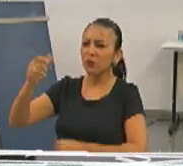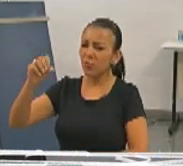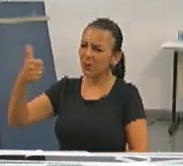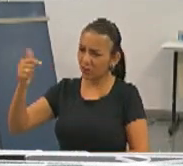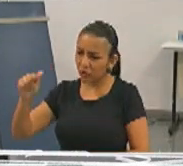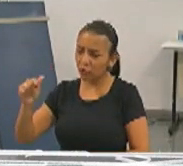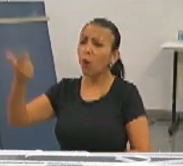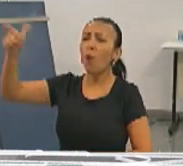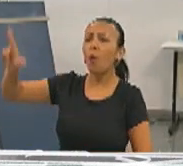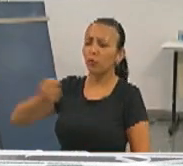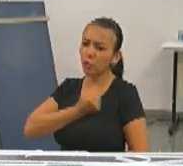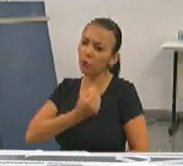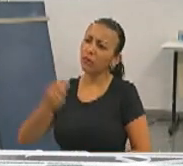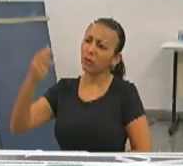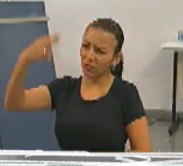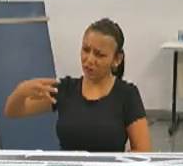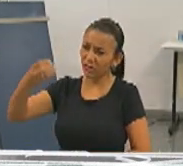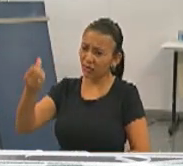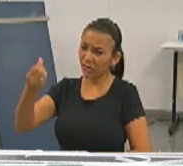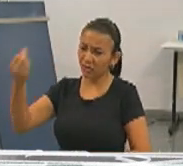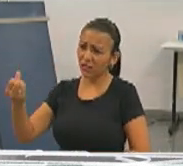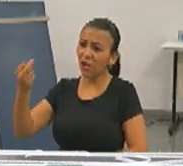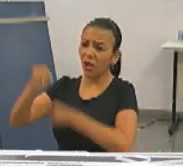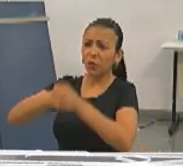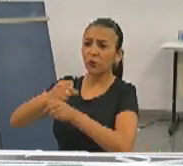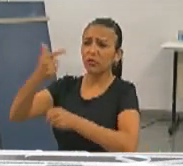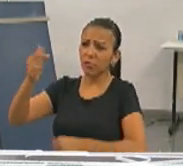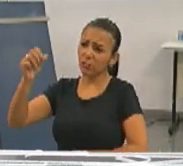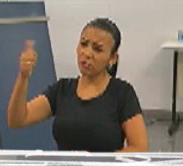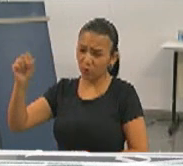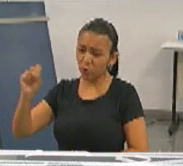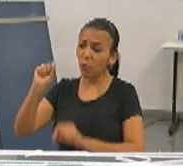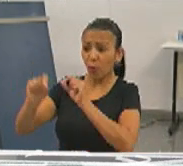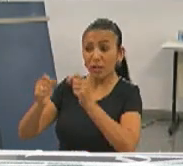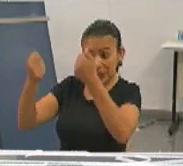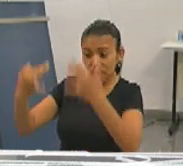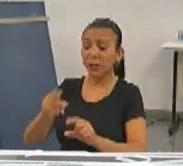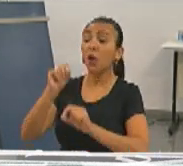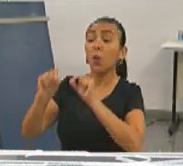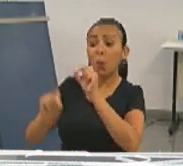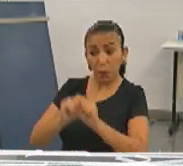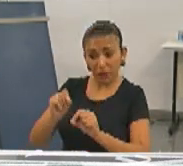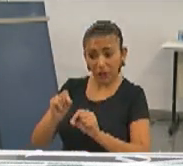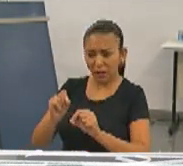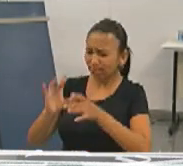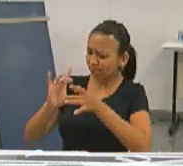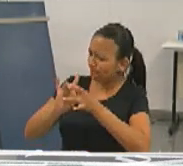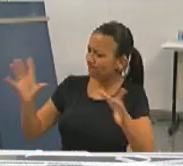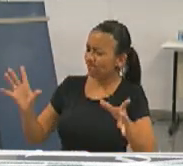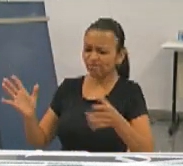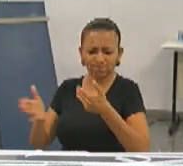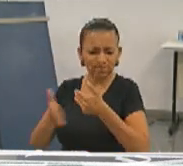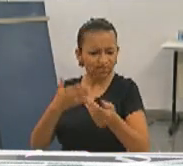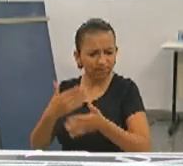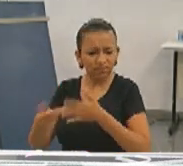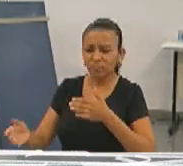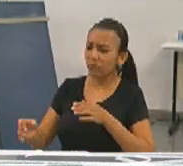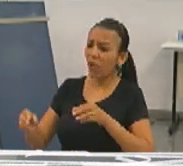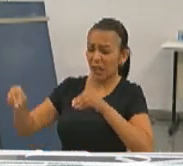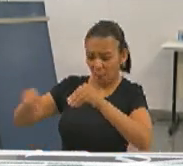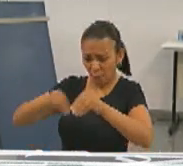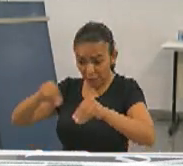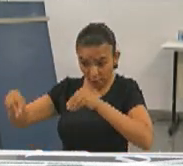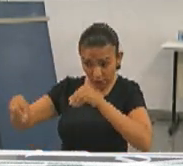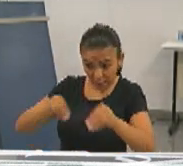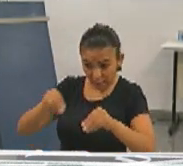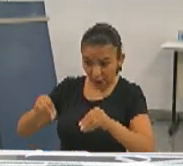de número 366 de 2018, que diz justamente aqui, ó, independentemente de eventual